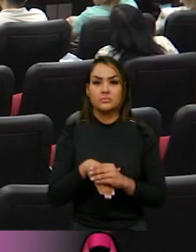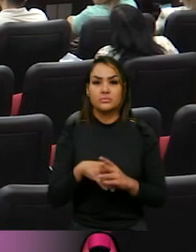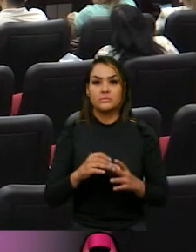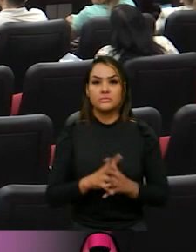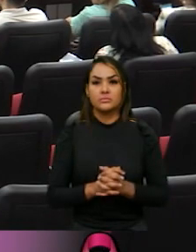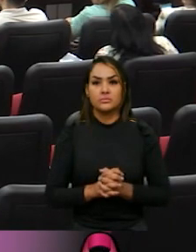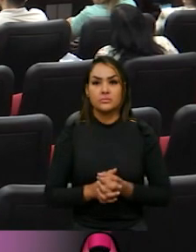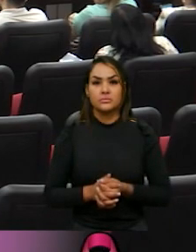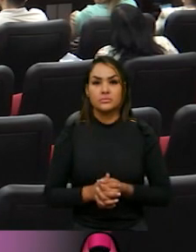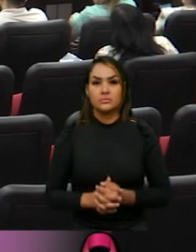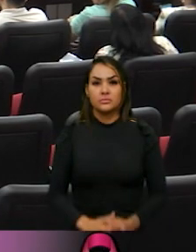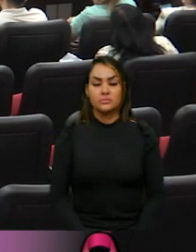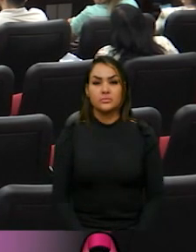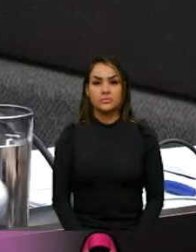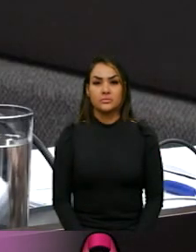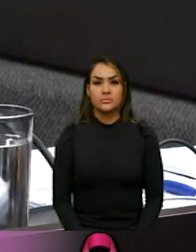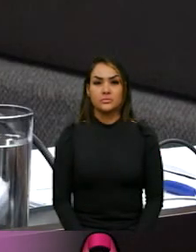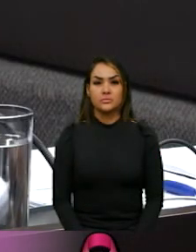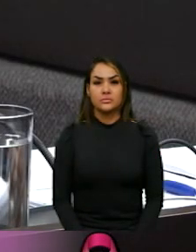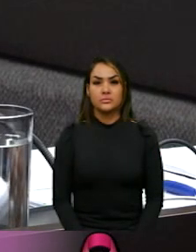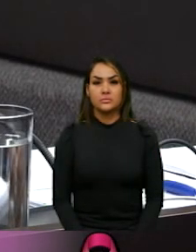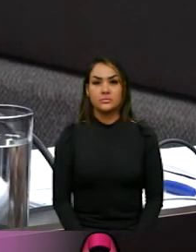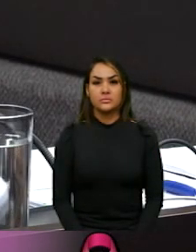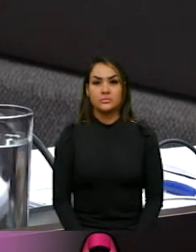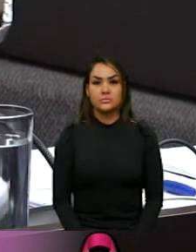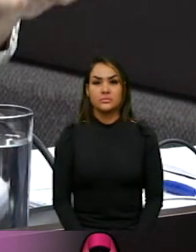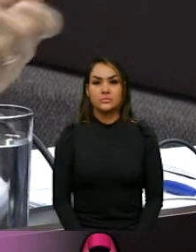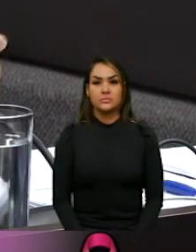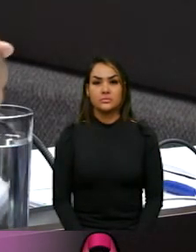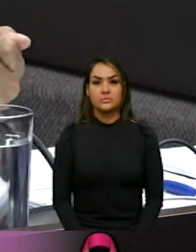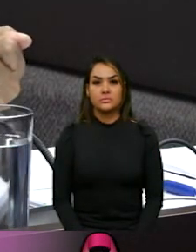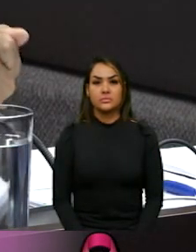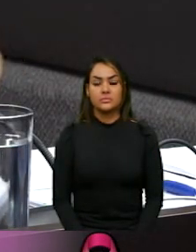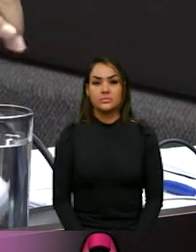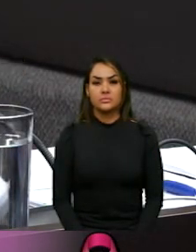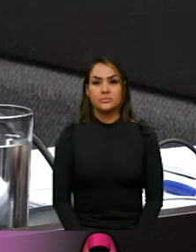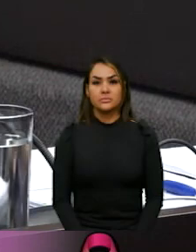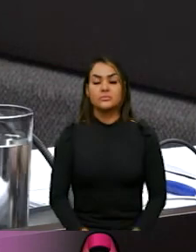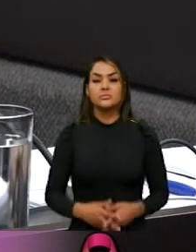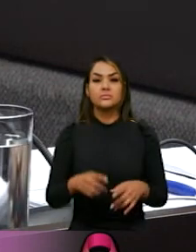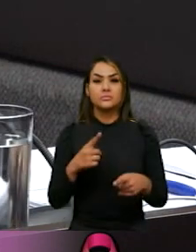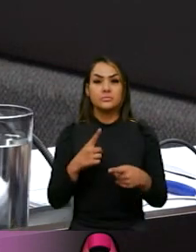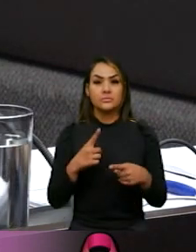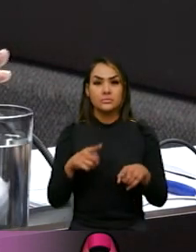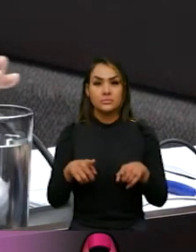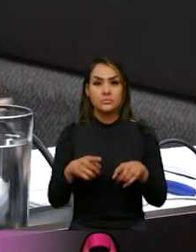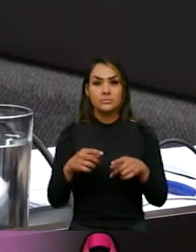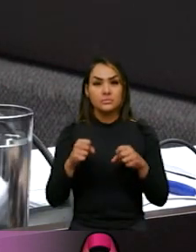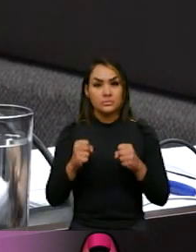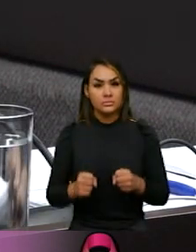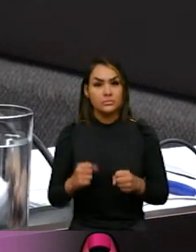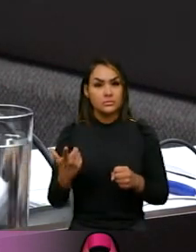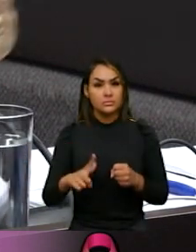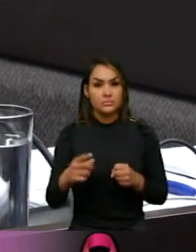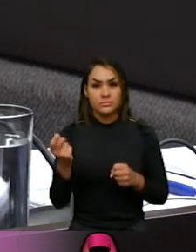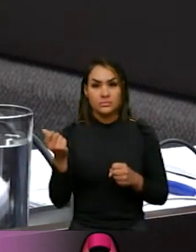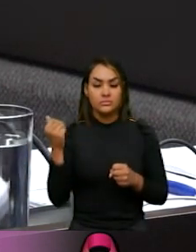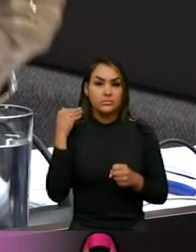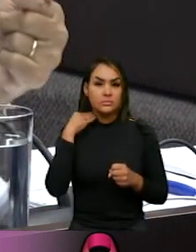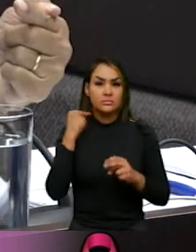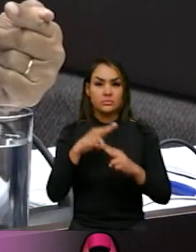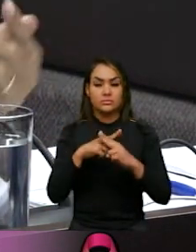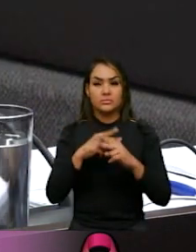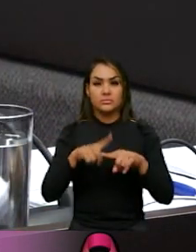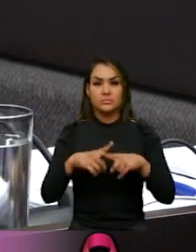Sim, ela pode, pode não ter o dinheiro na Caixa, mas o juro é igual. É equivalente. Mas